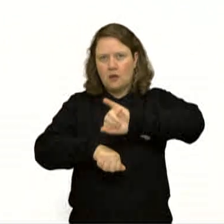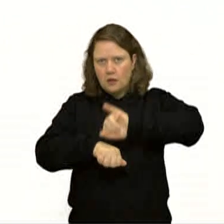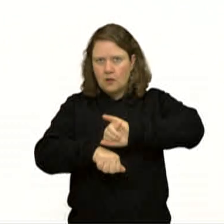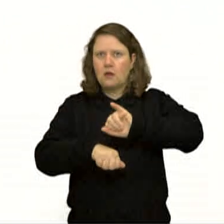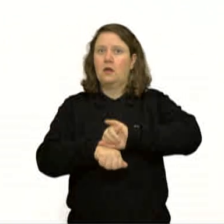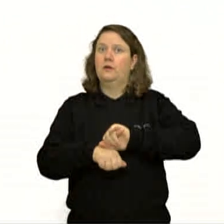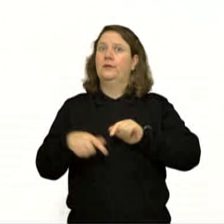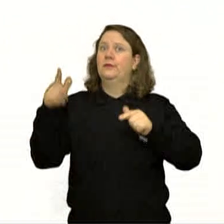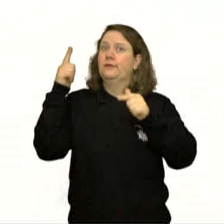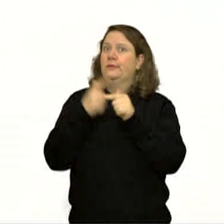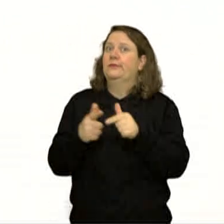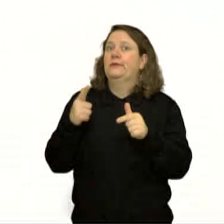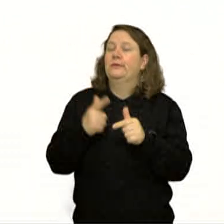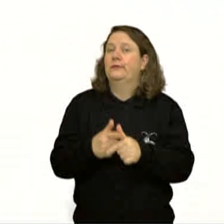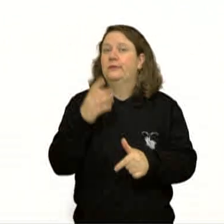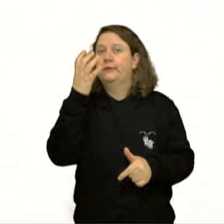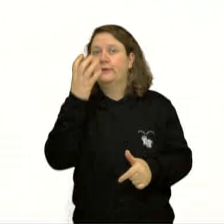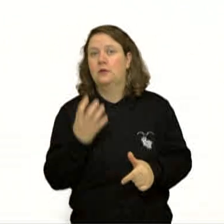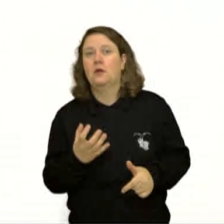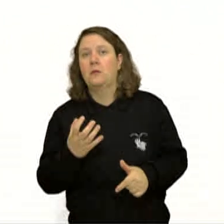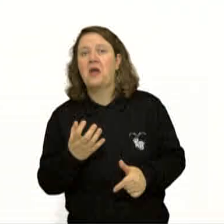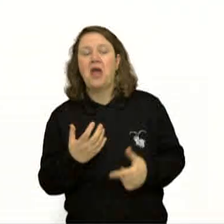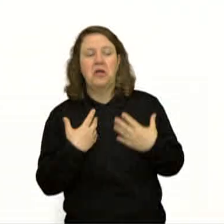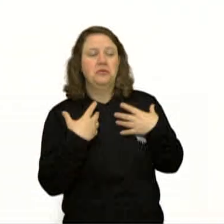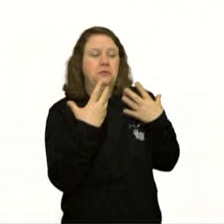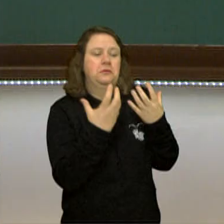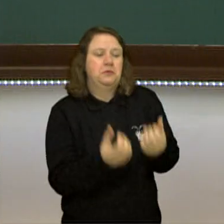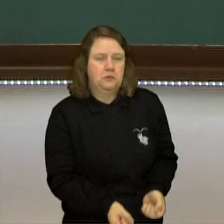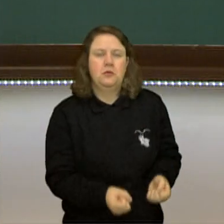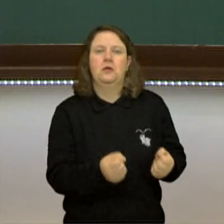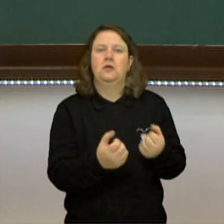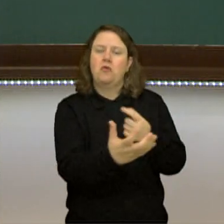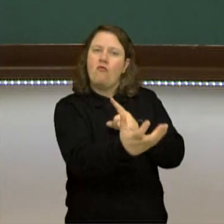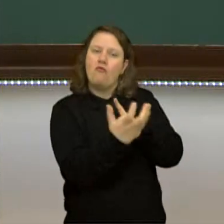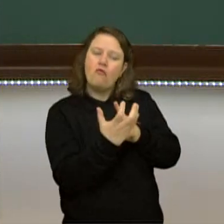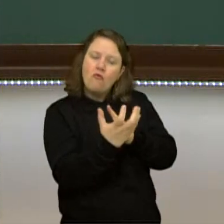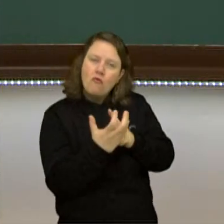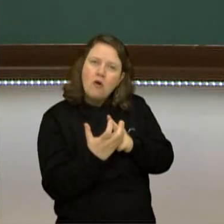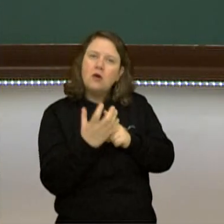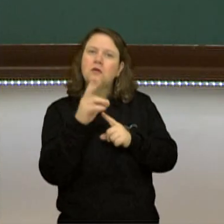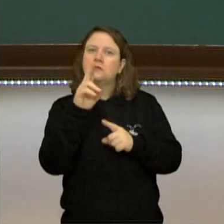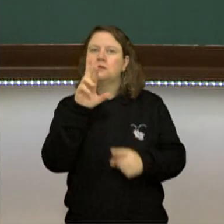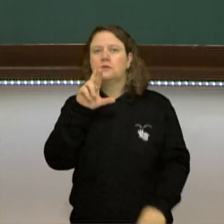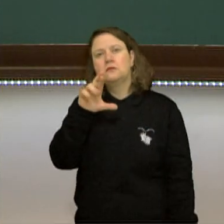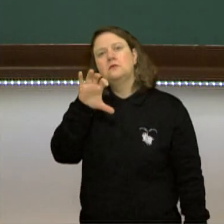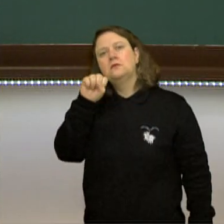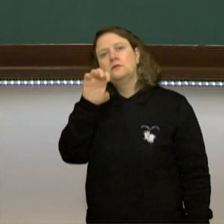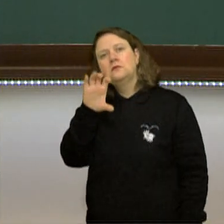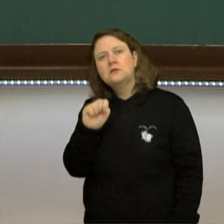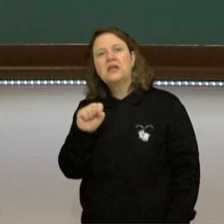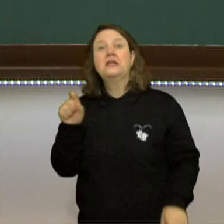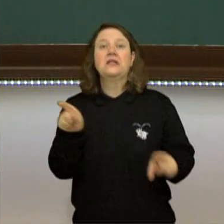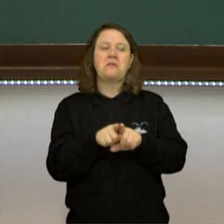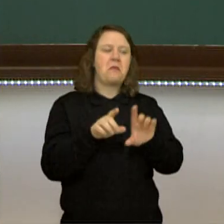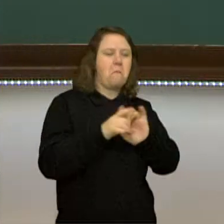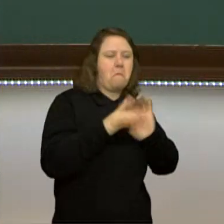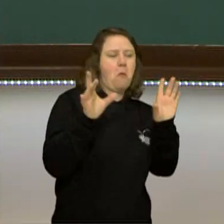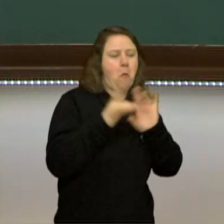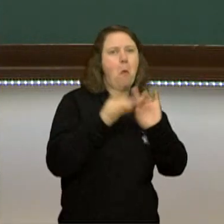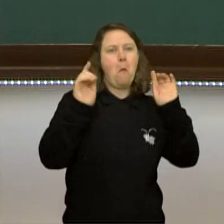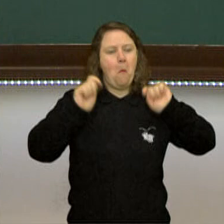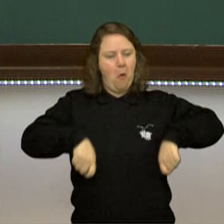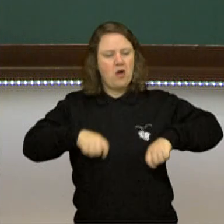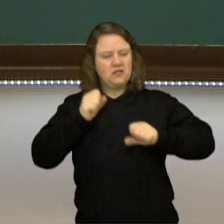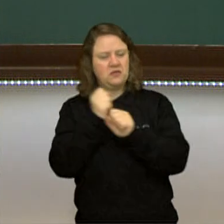Tá? Não só Cuba tinha virado para o lado soviético, como Cuba estava permitindo construir armas de destruição em massa e deixar no seu território bem